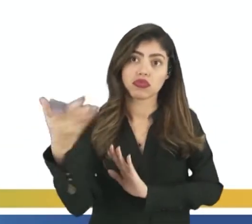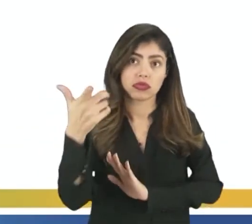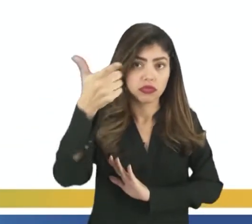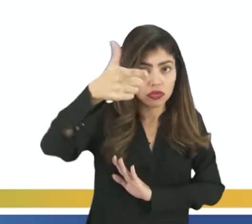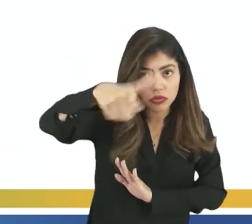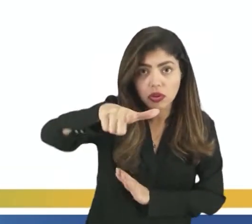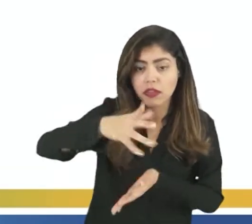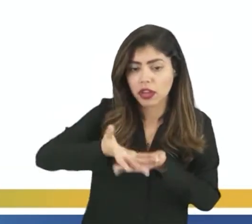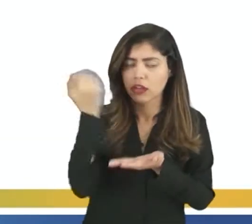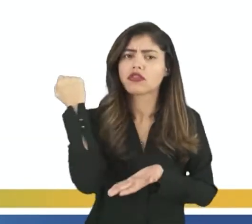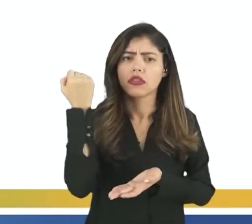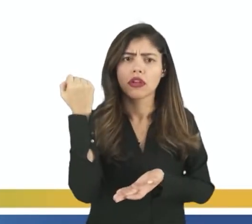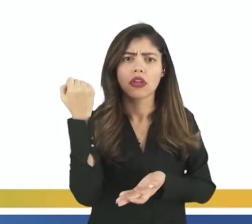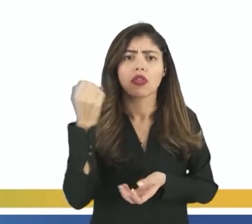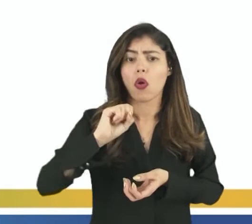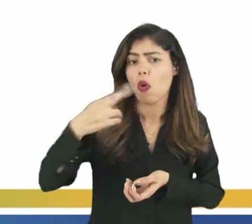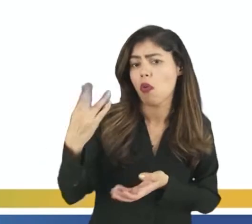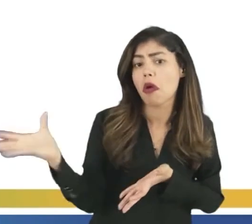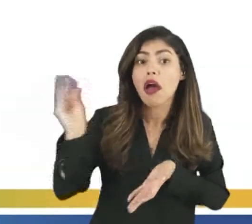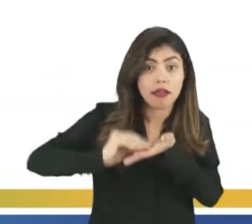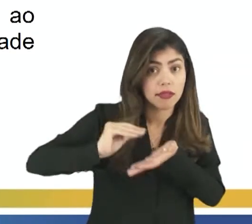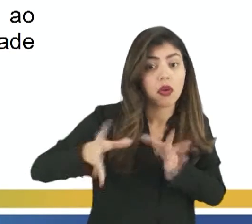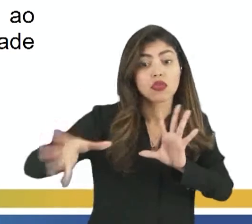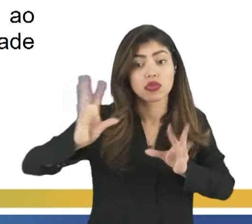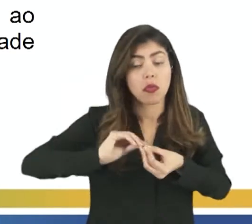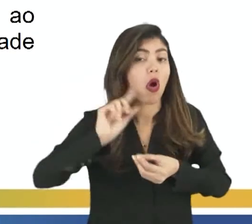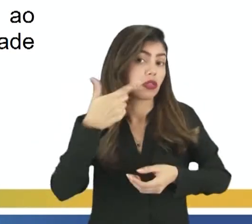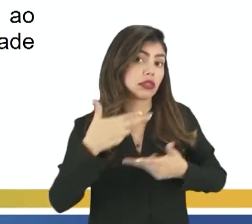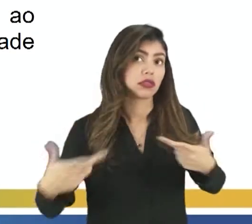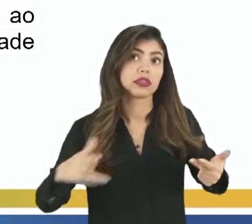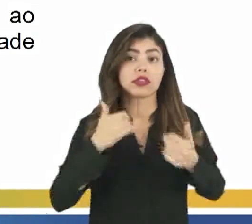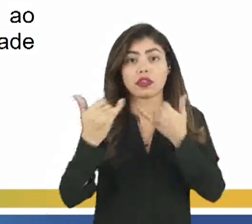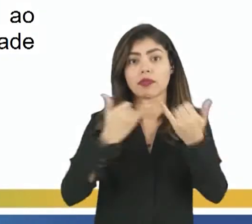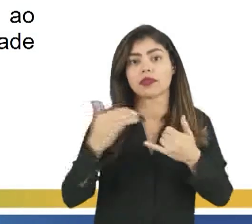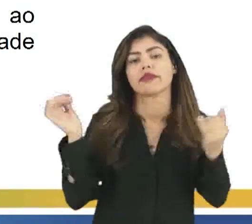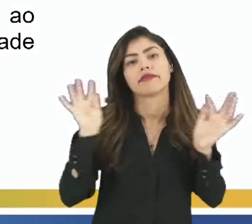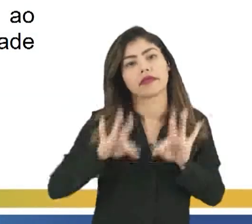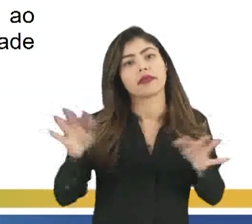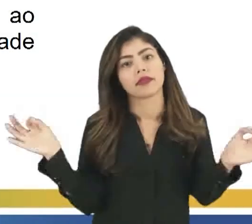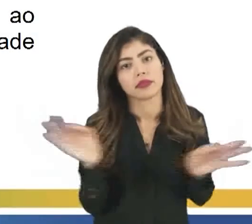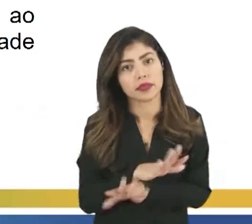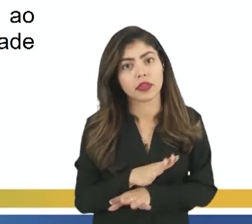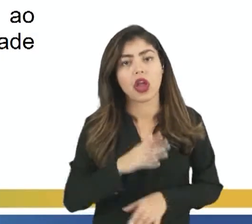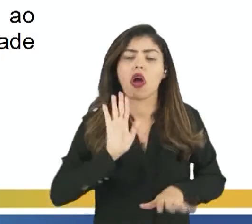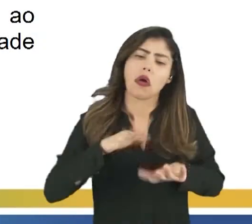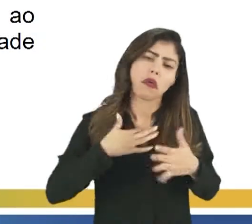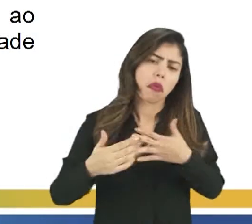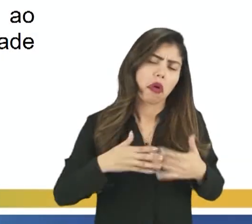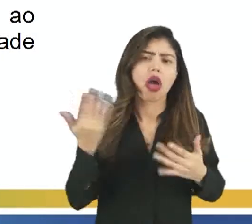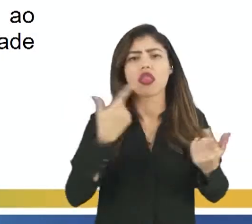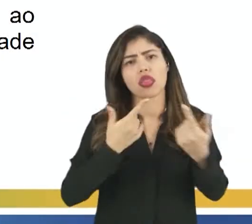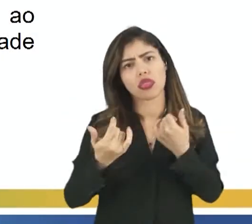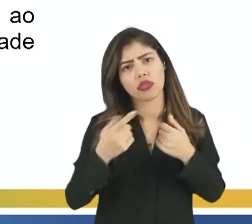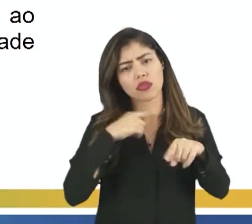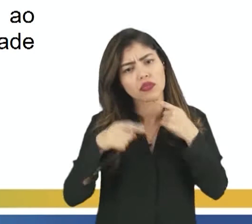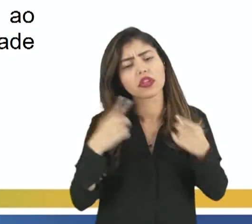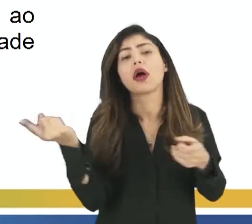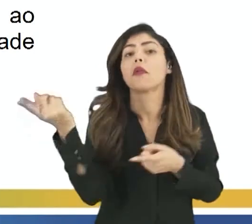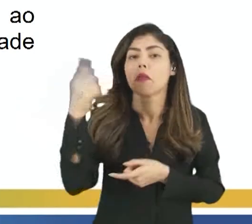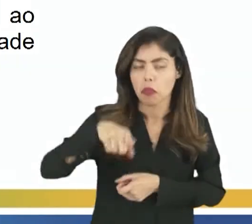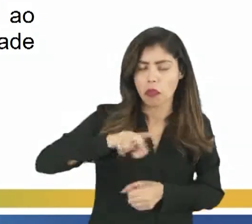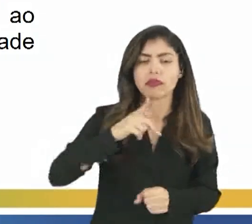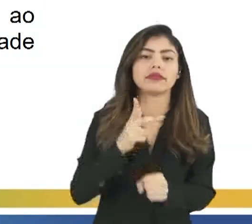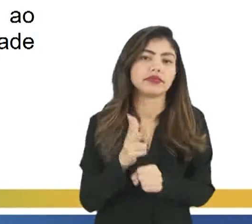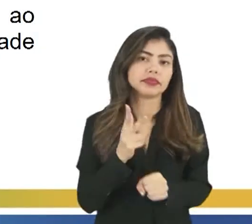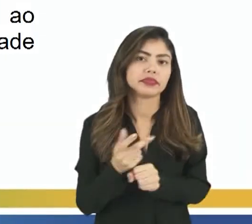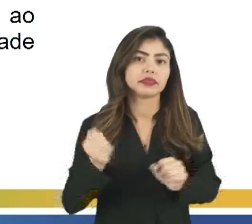corrigindo, retirando ou acrescentando aquilo que julgar necessário. Bom, nós ficamos por aqui. Qualquer dúvida, você pode